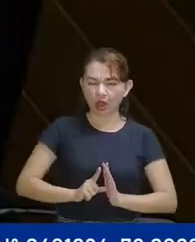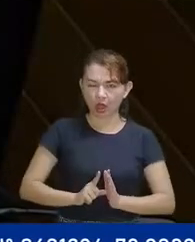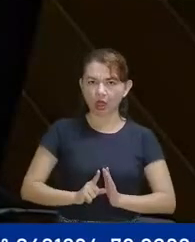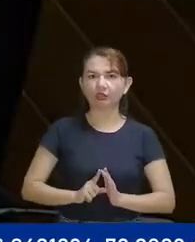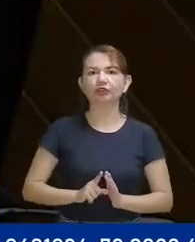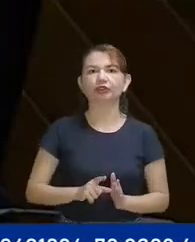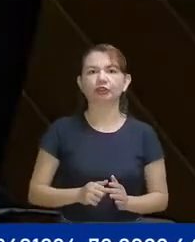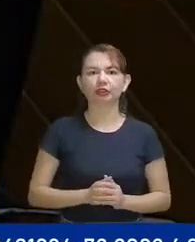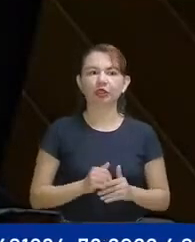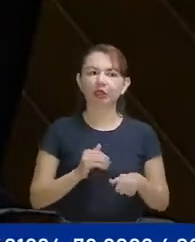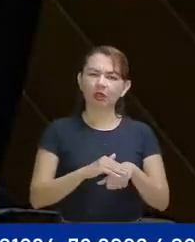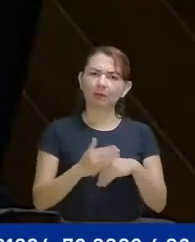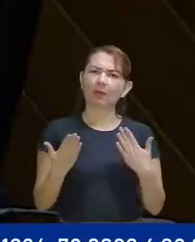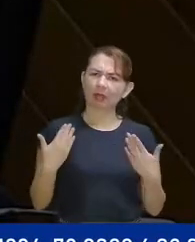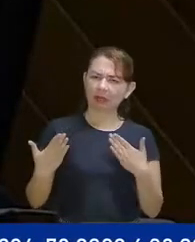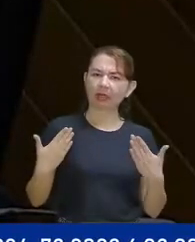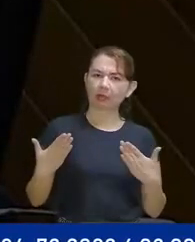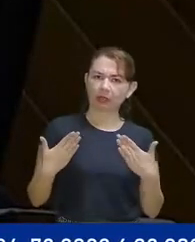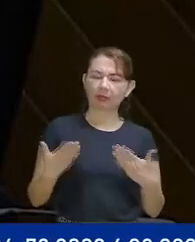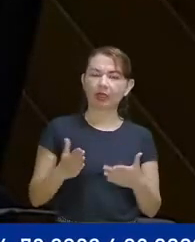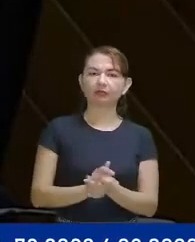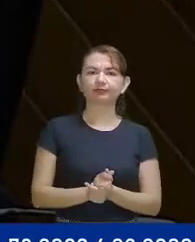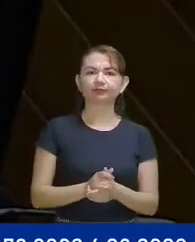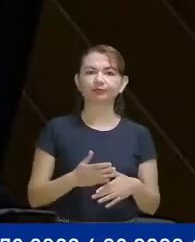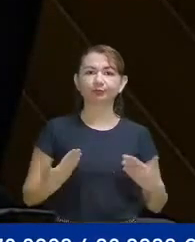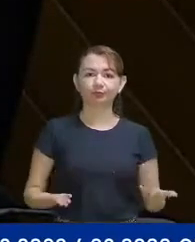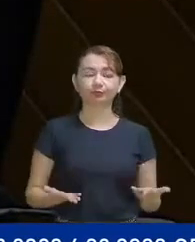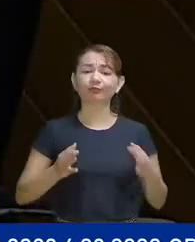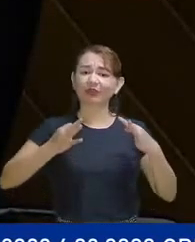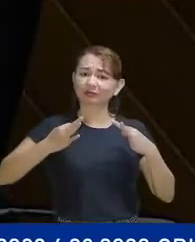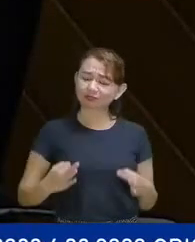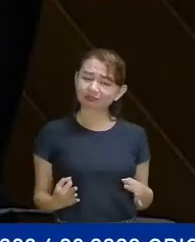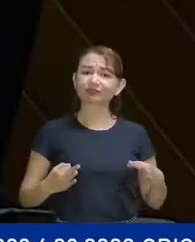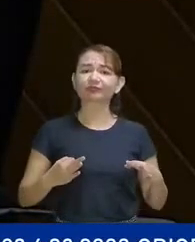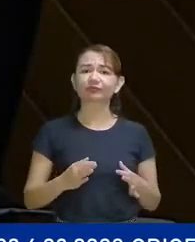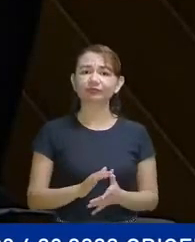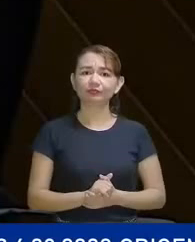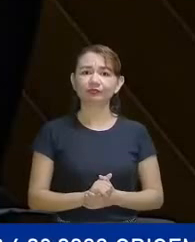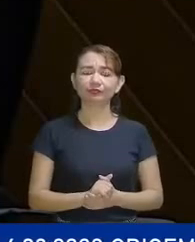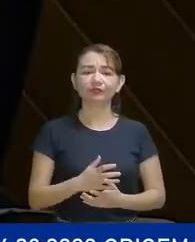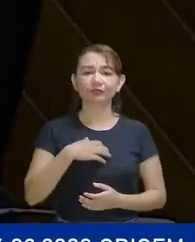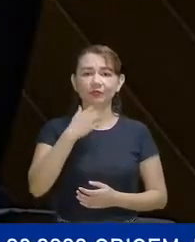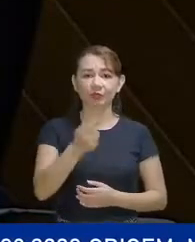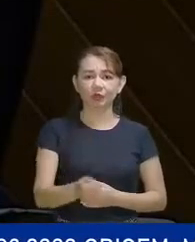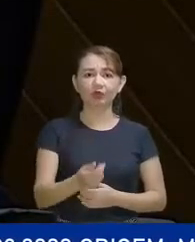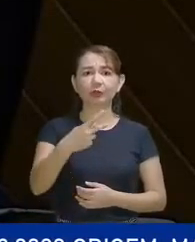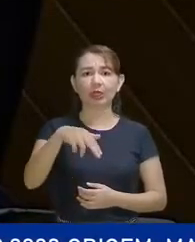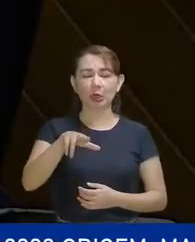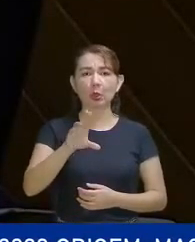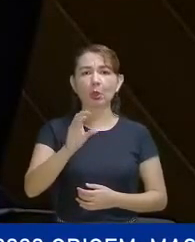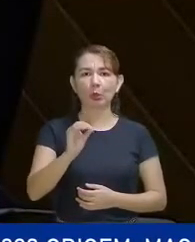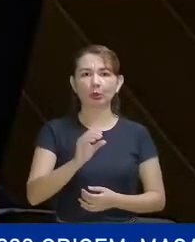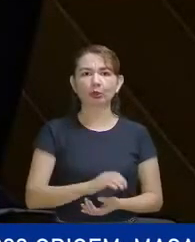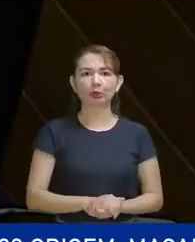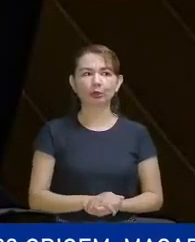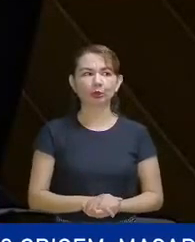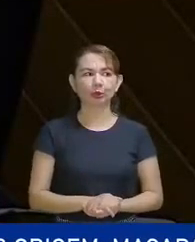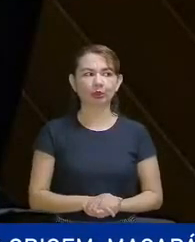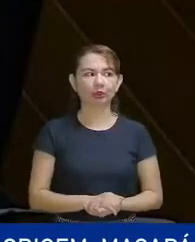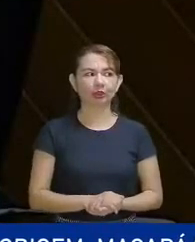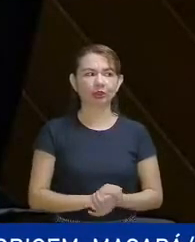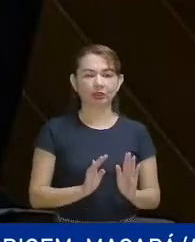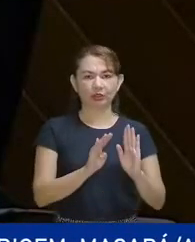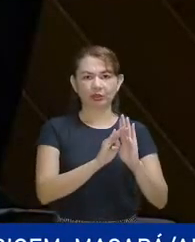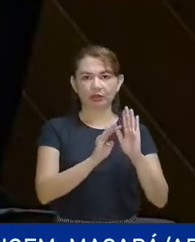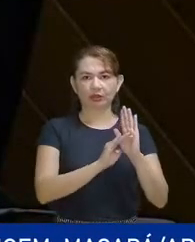sessões, conversamos sobre isso. Entendo exatamente como o juiz Paulo Madeira, né, o princípio da